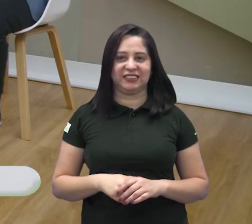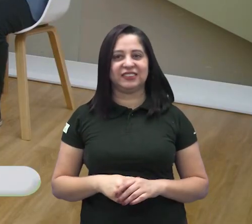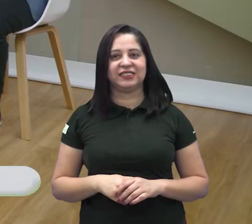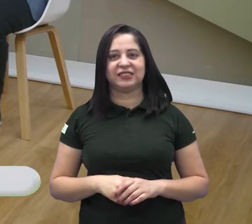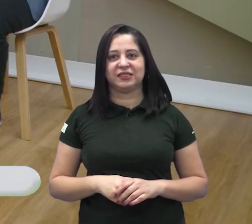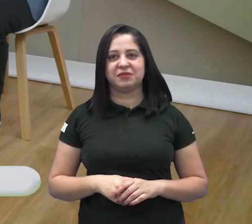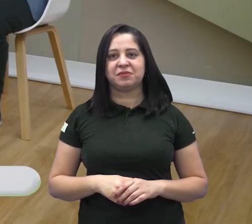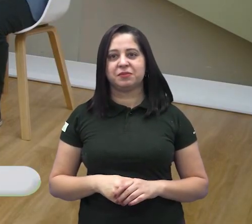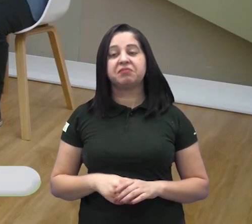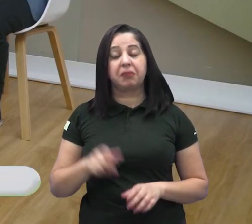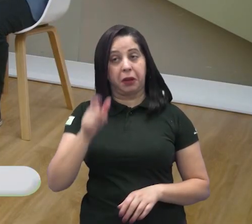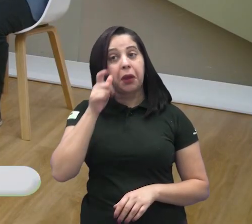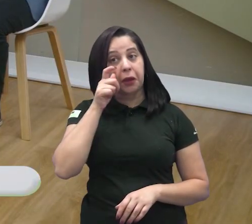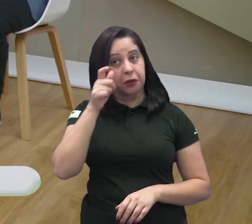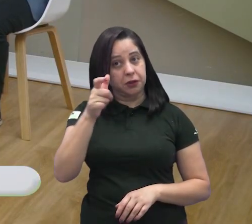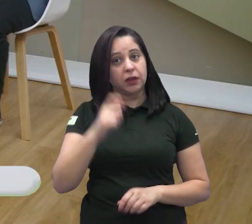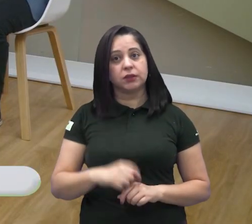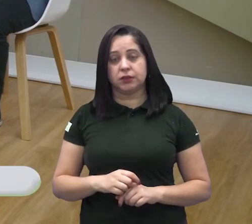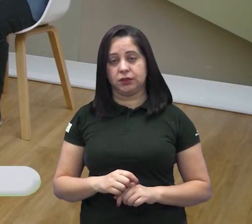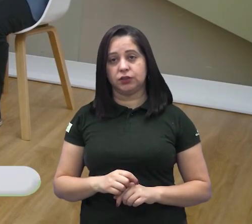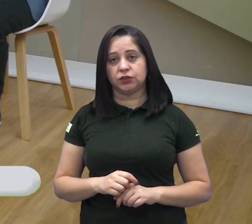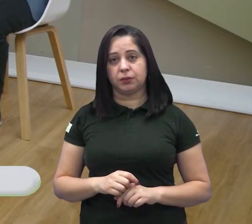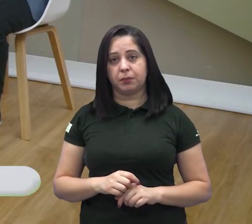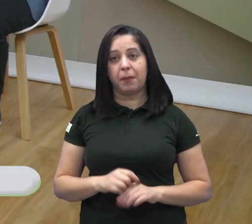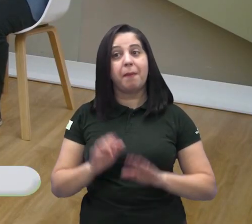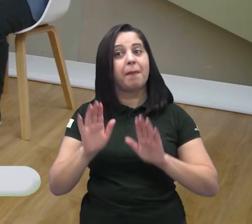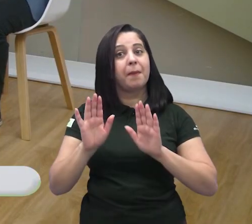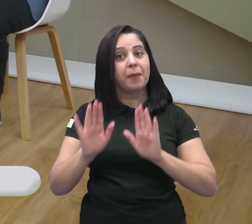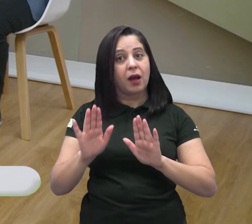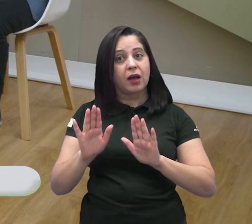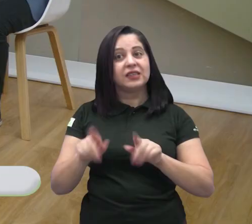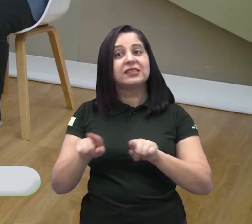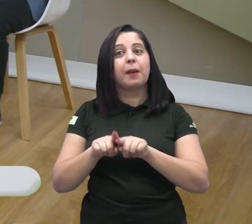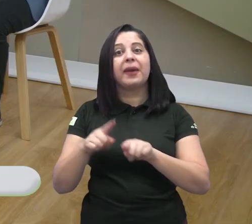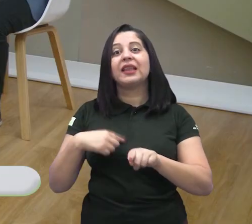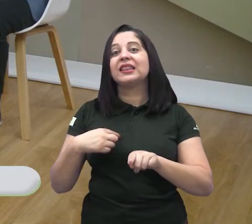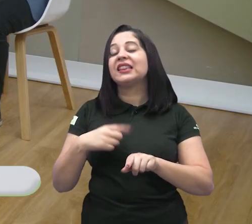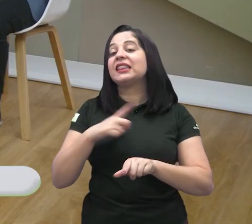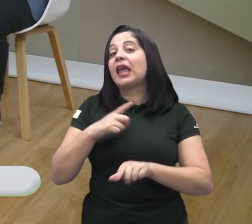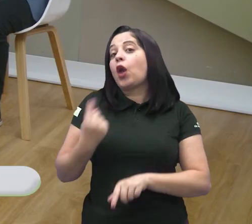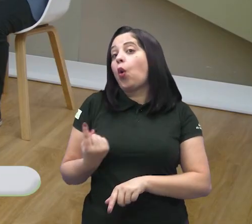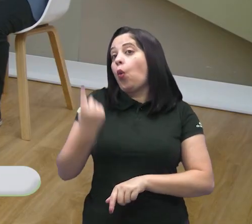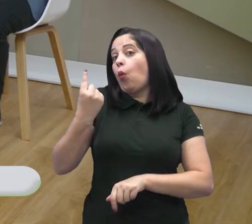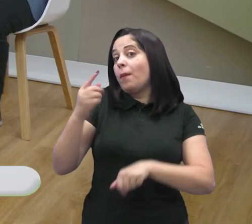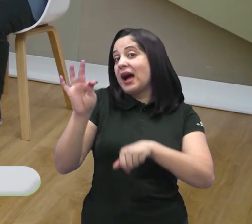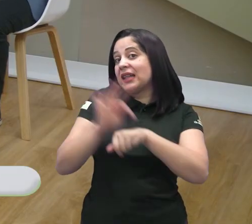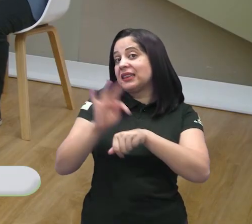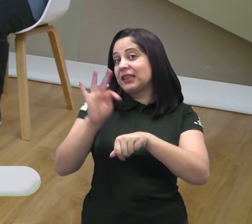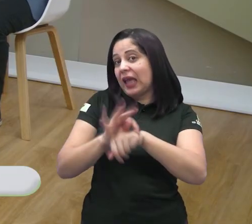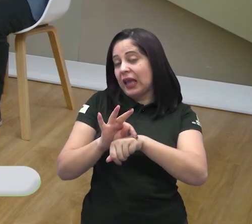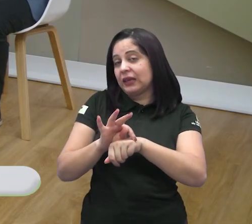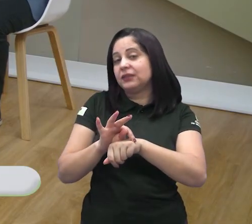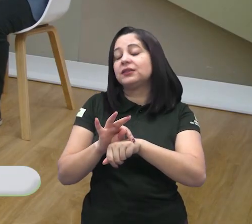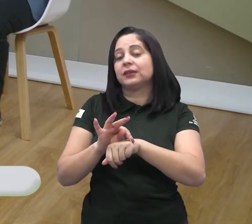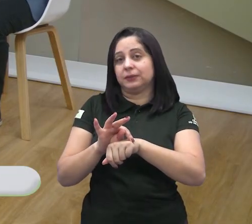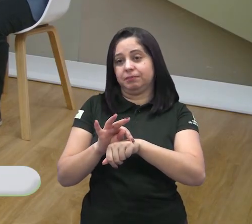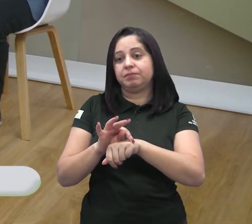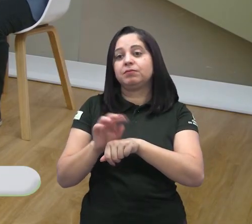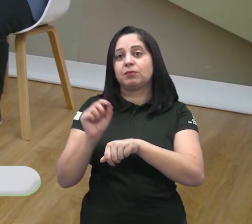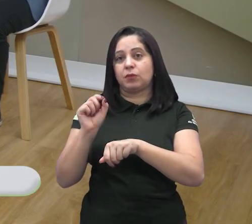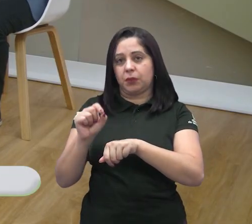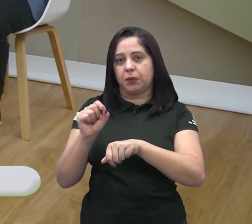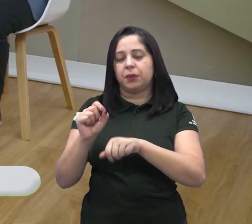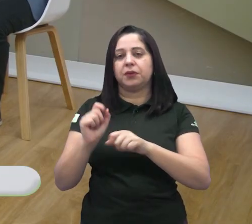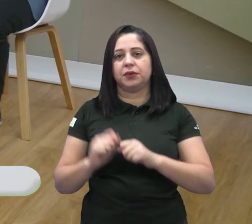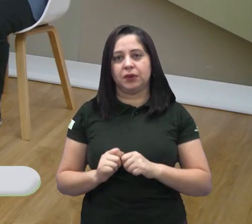é interessante, sim, não é errado, mas existe uma técnica que a gente consegue cuidar dos dentes e das gengivas ao mesmo tempo,